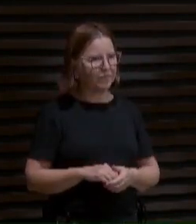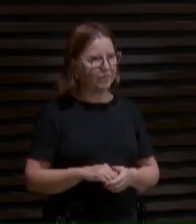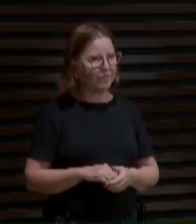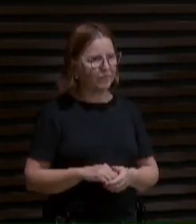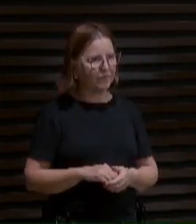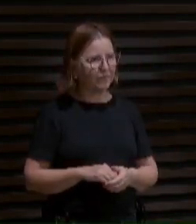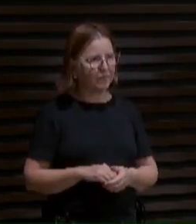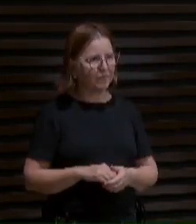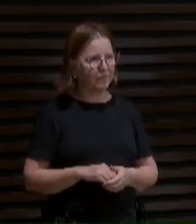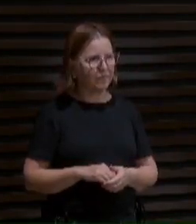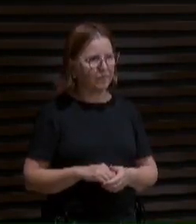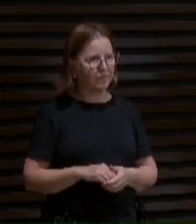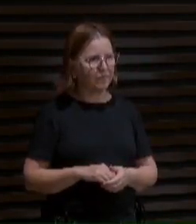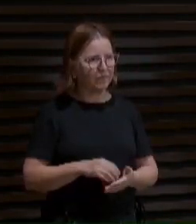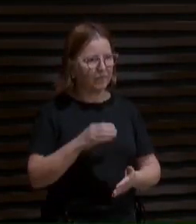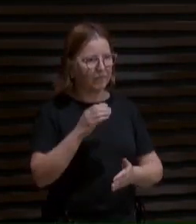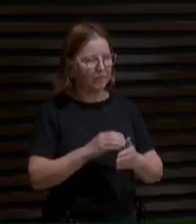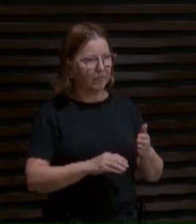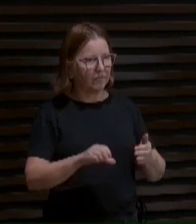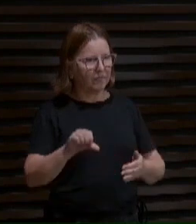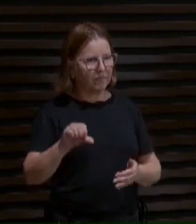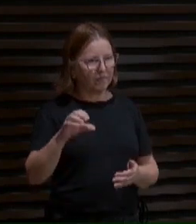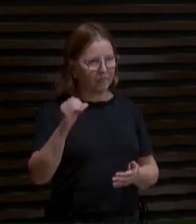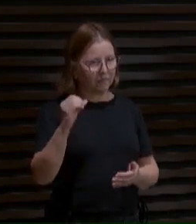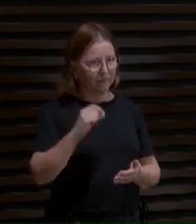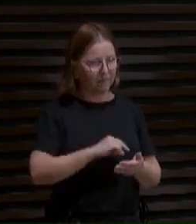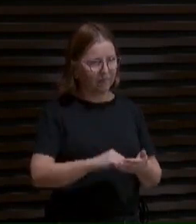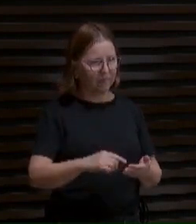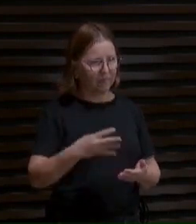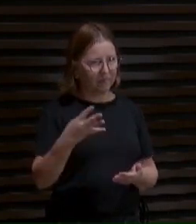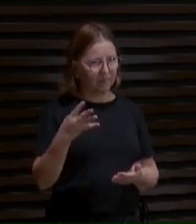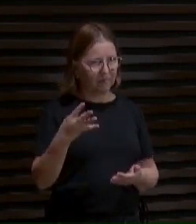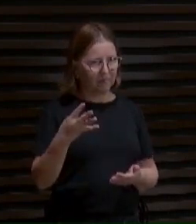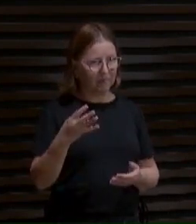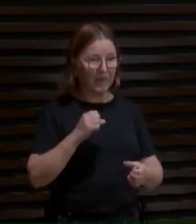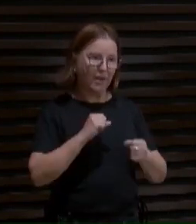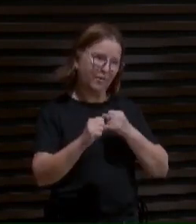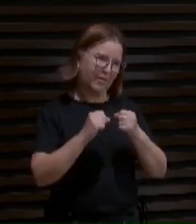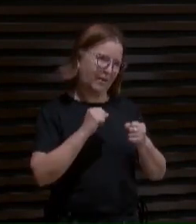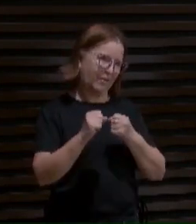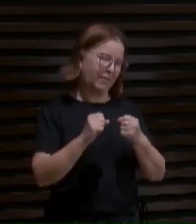capítulo 90, versículo 4 do Salmo.